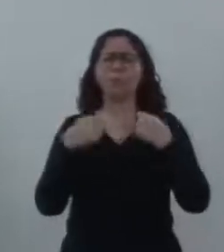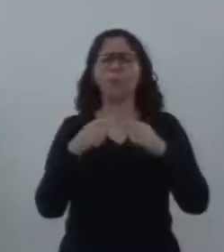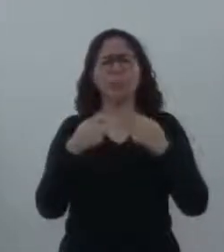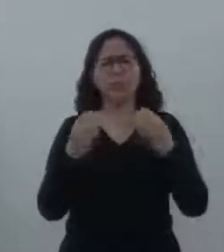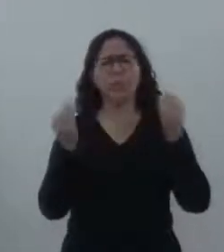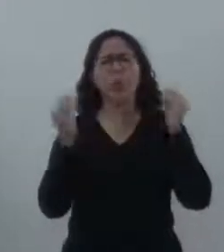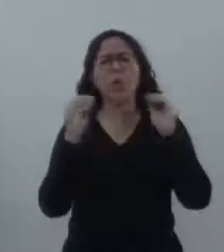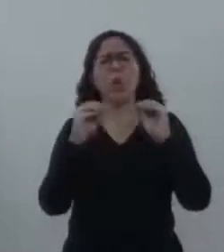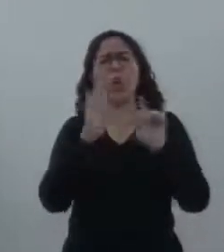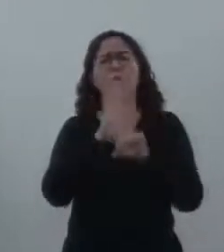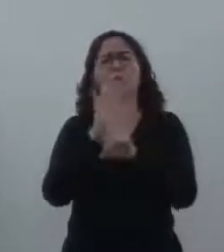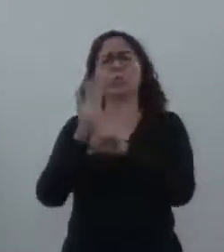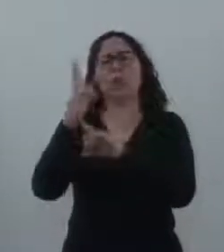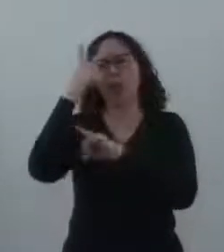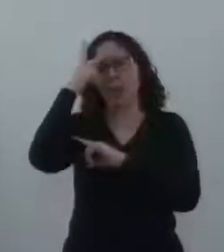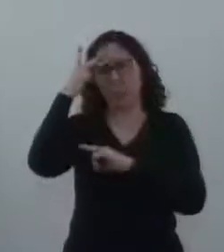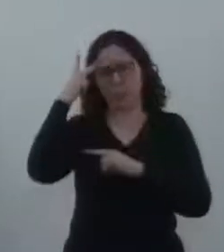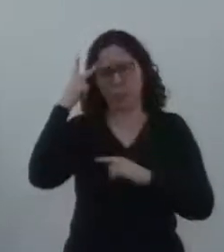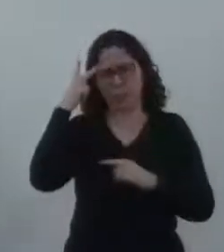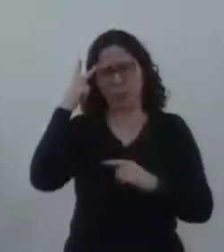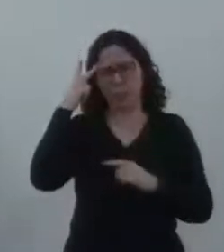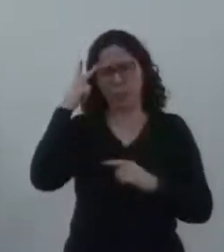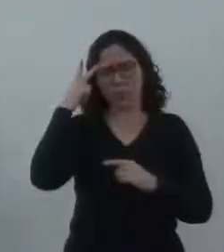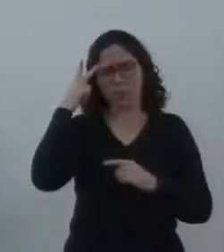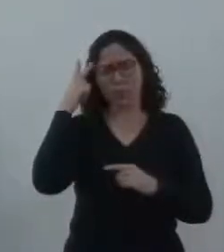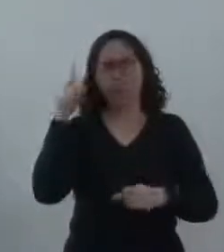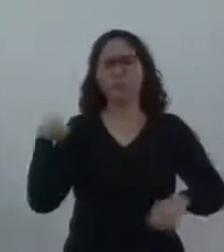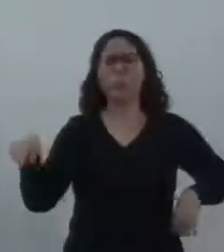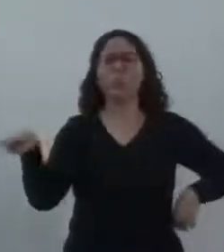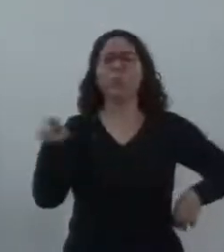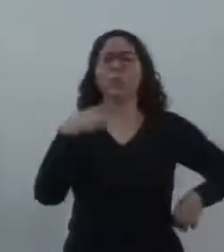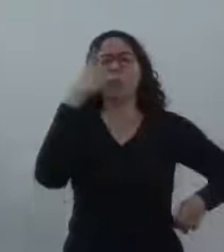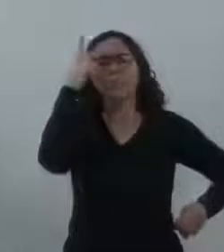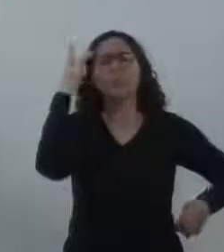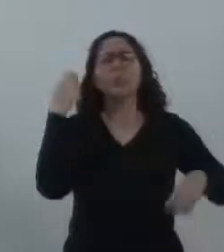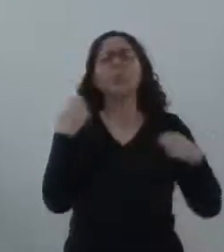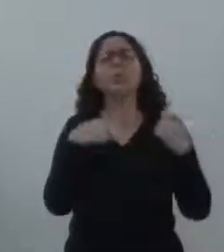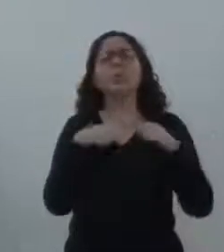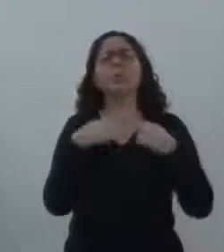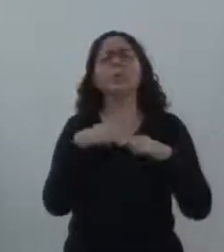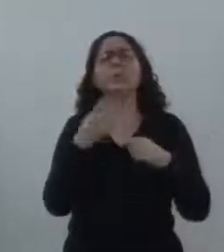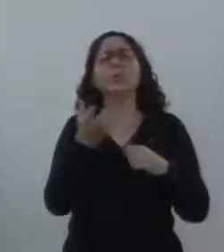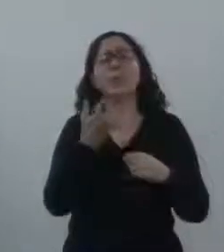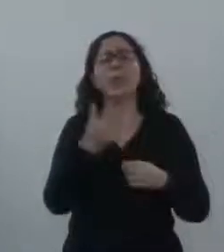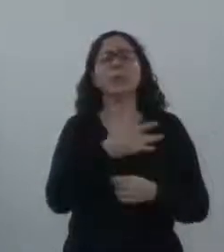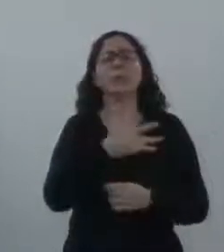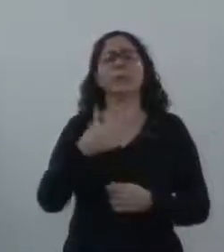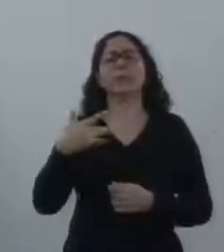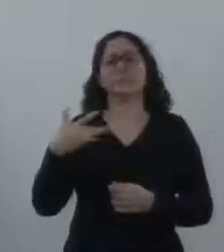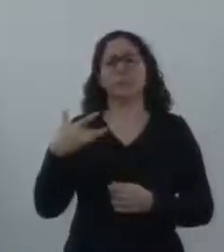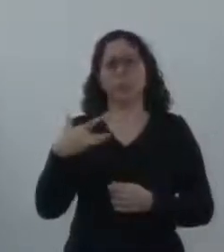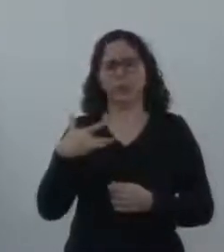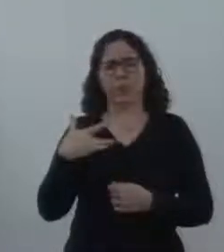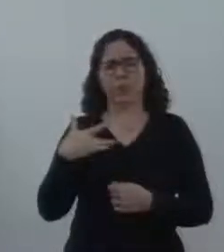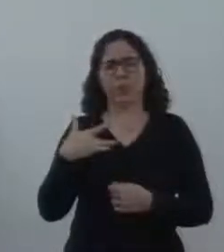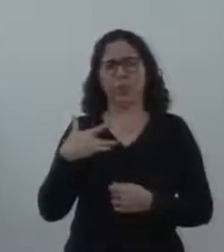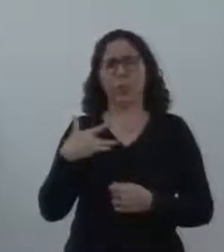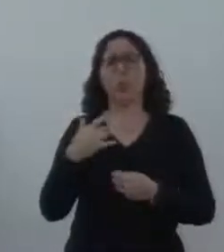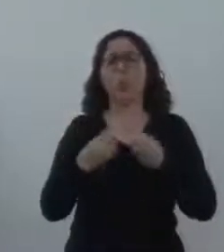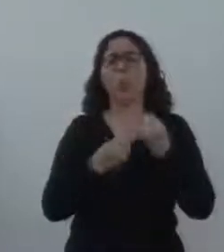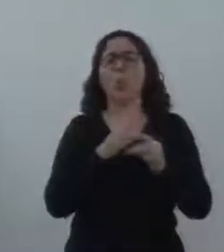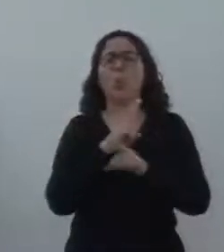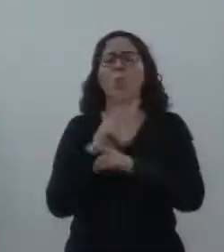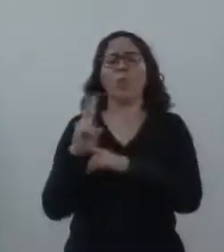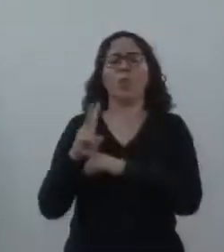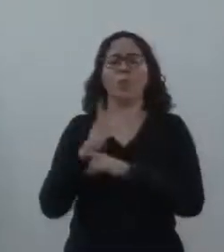colocada em função da população. O que mais as pessoas esperam agora é a questão da saúde. Como que a gente vai cuidar da